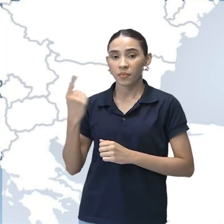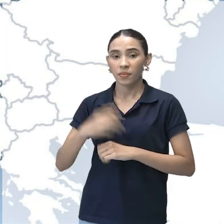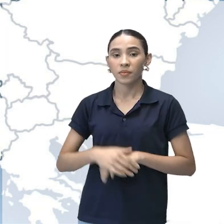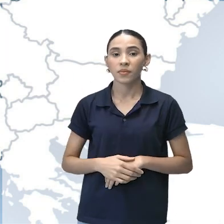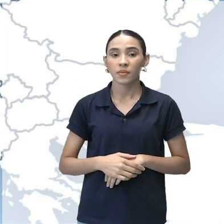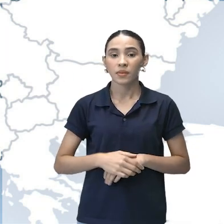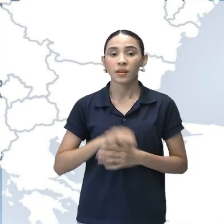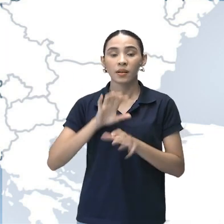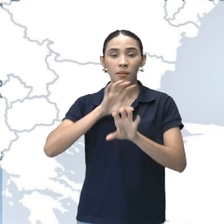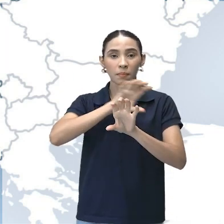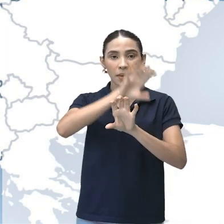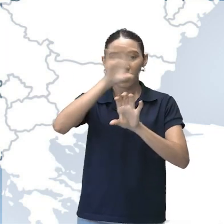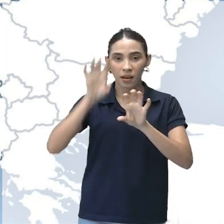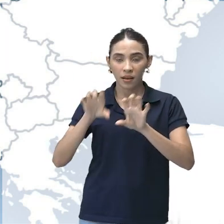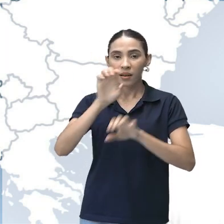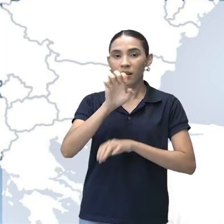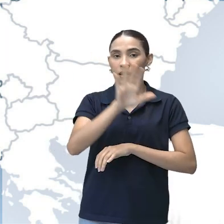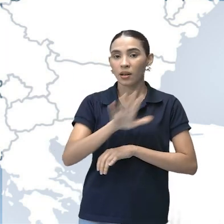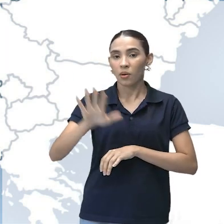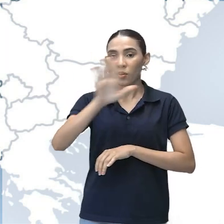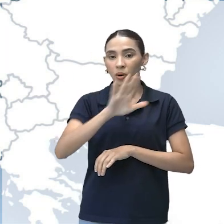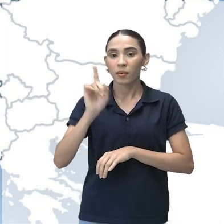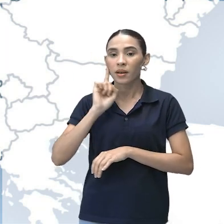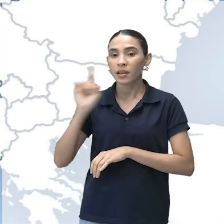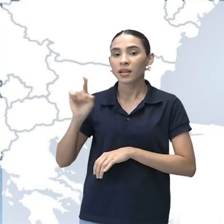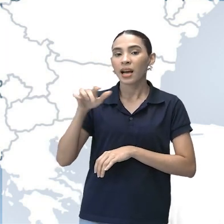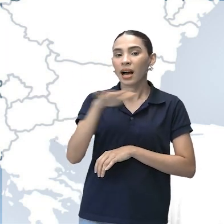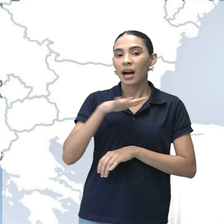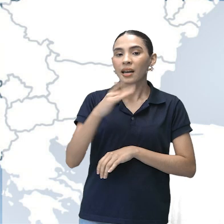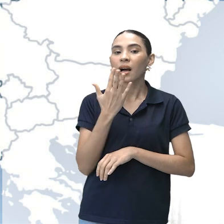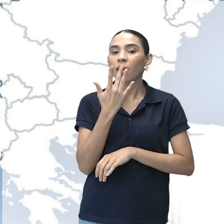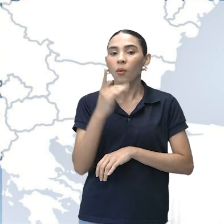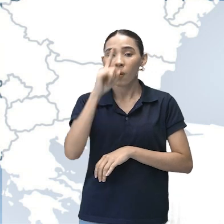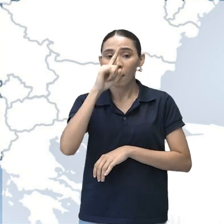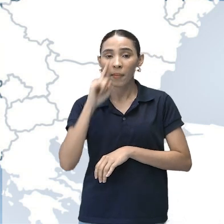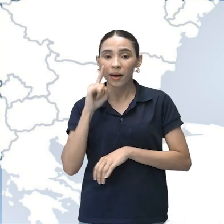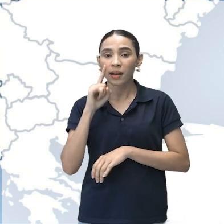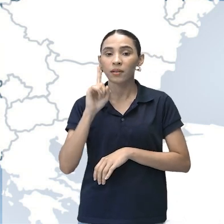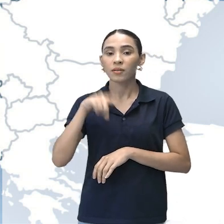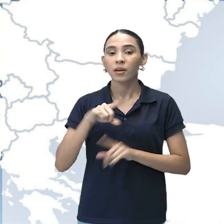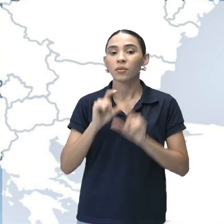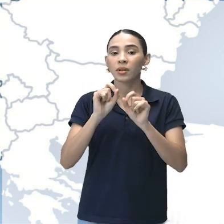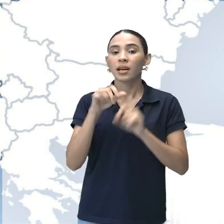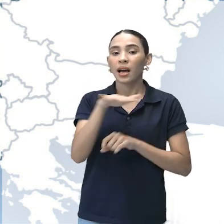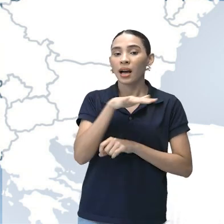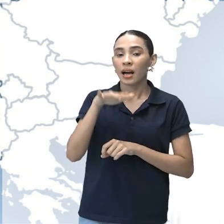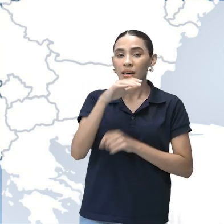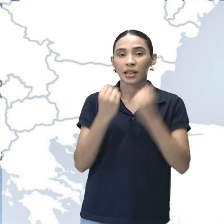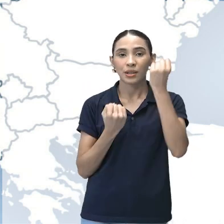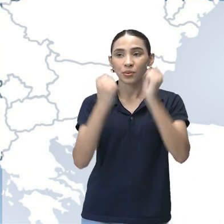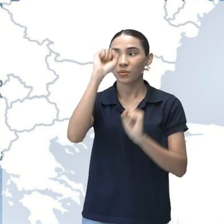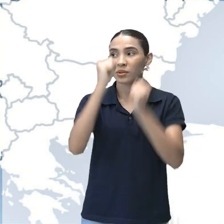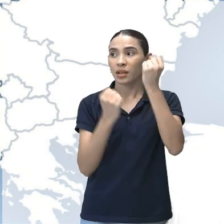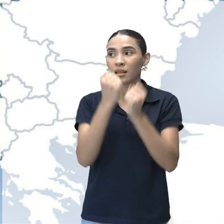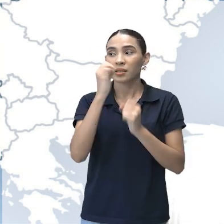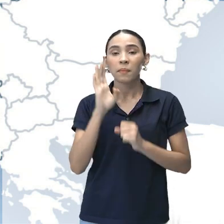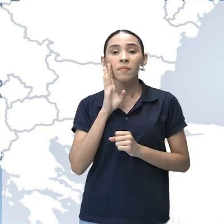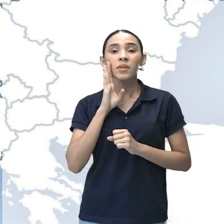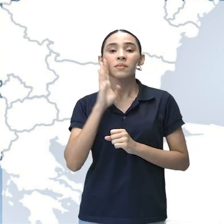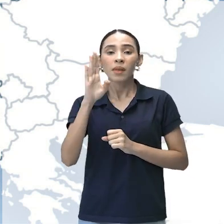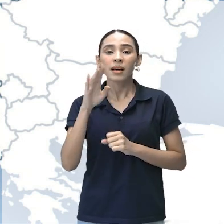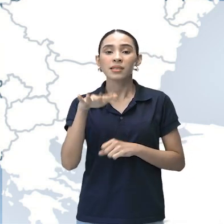vendo aí o mapinha da Europa, né? E essas áreas em amarelo são as regiões industriais, as